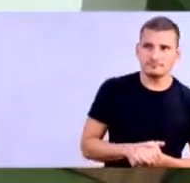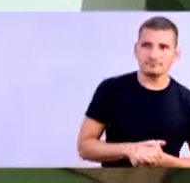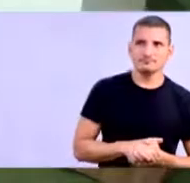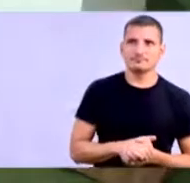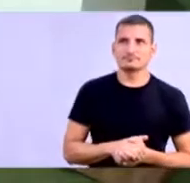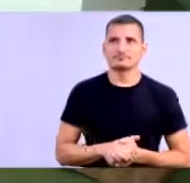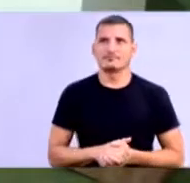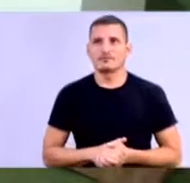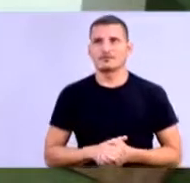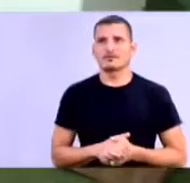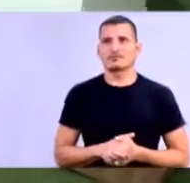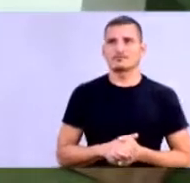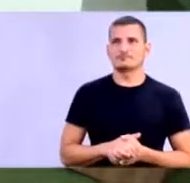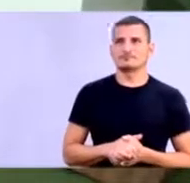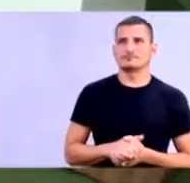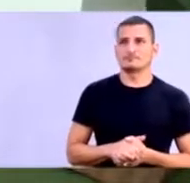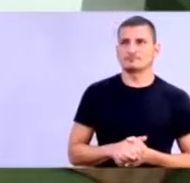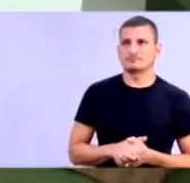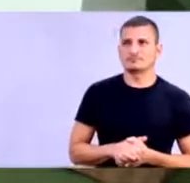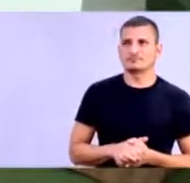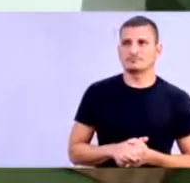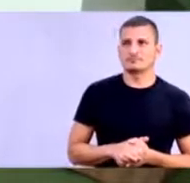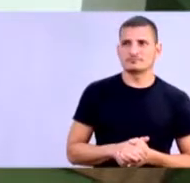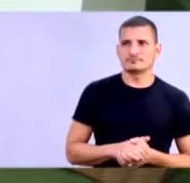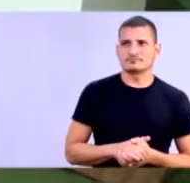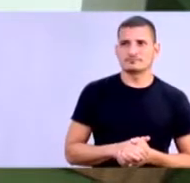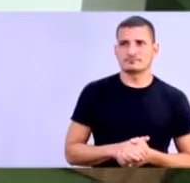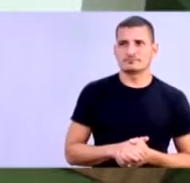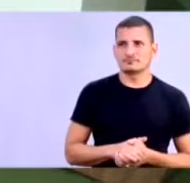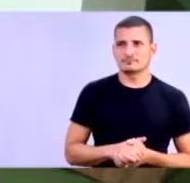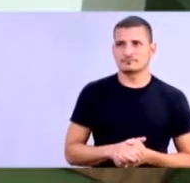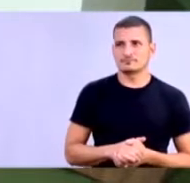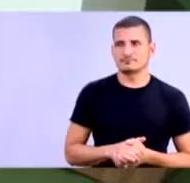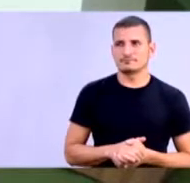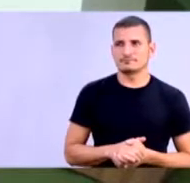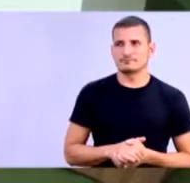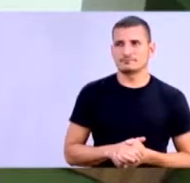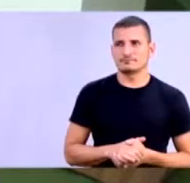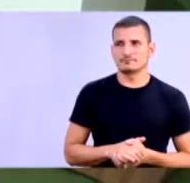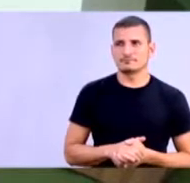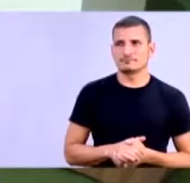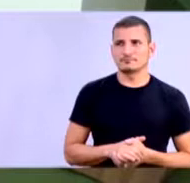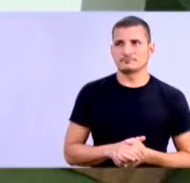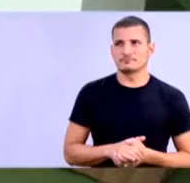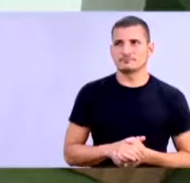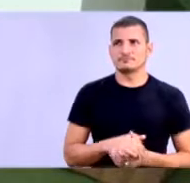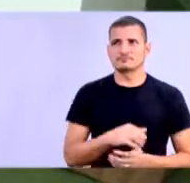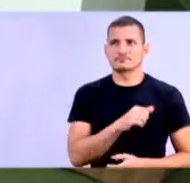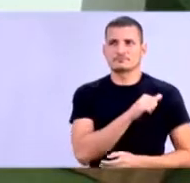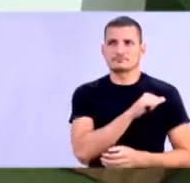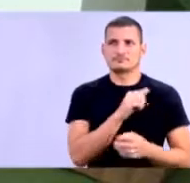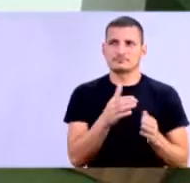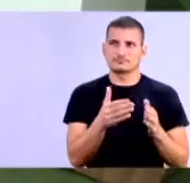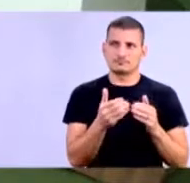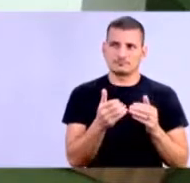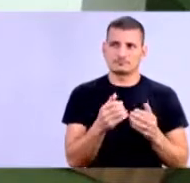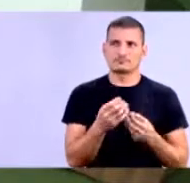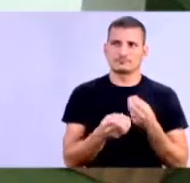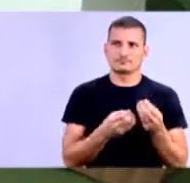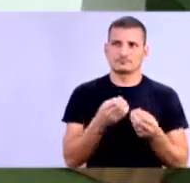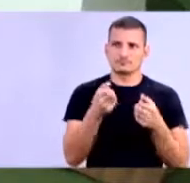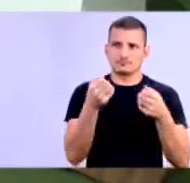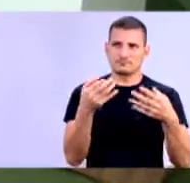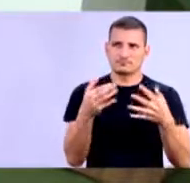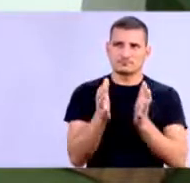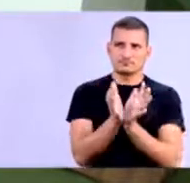alguma consideração para finalizarmos nossa aula? Eles pedem aqui como sugestão para que a gente fale a respeito dos grupos de estudo.